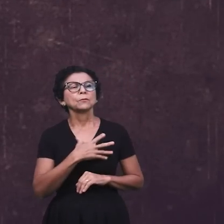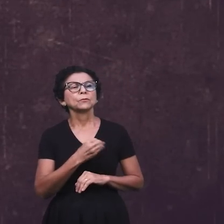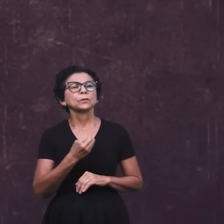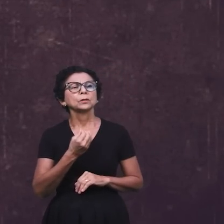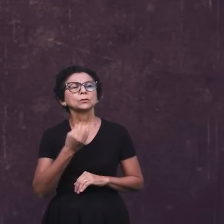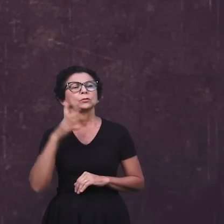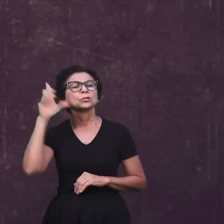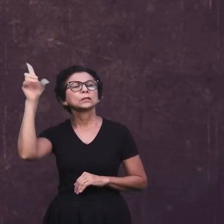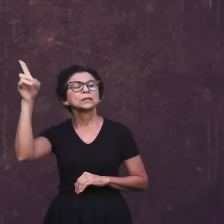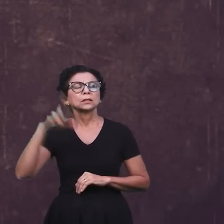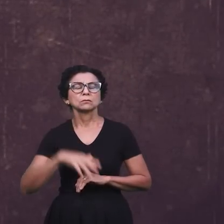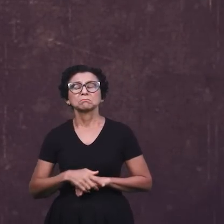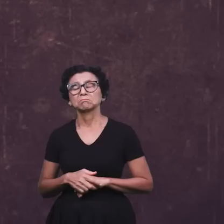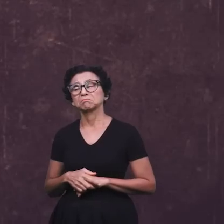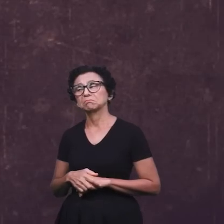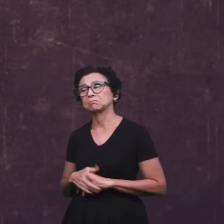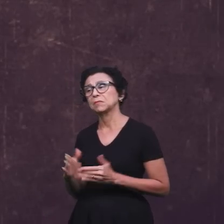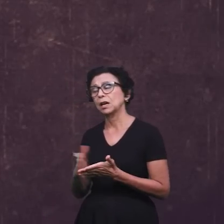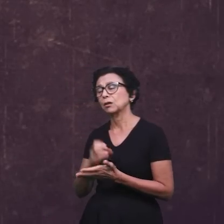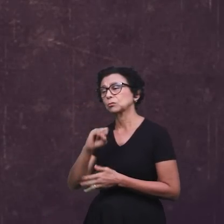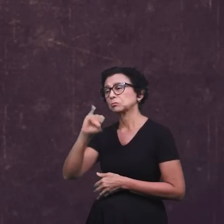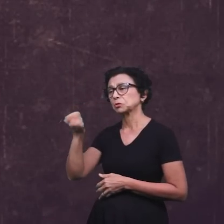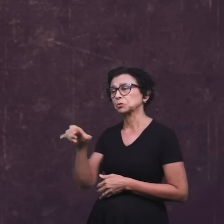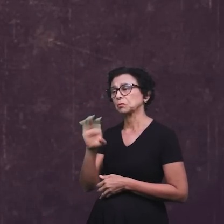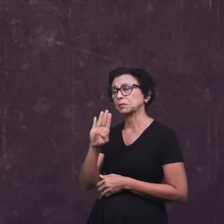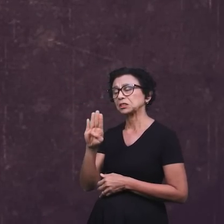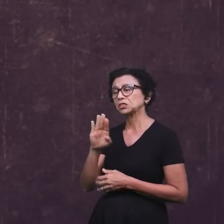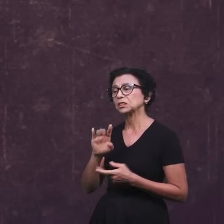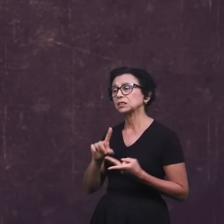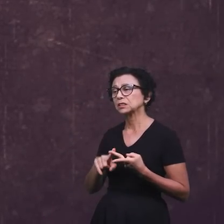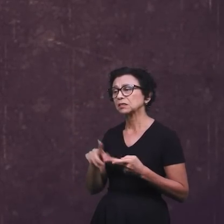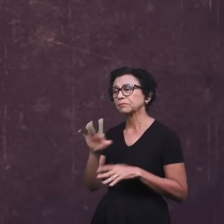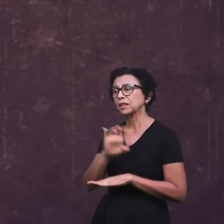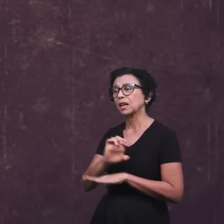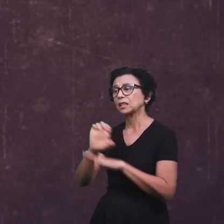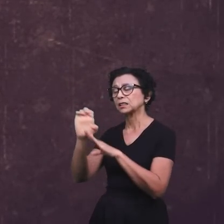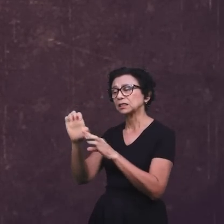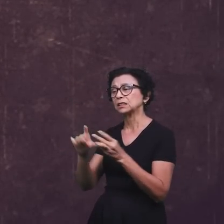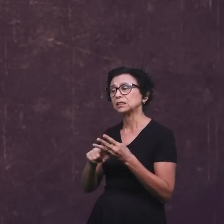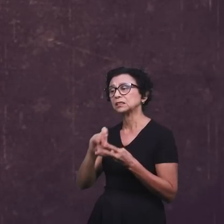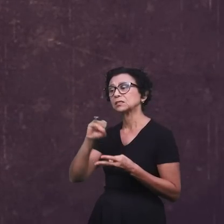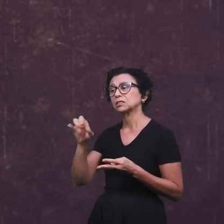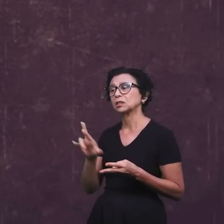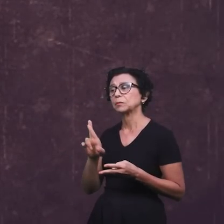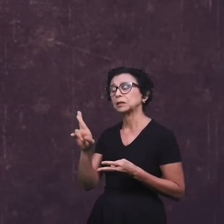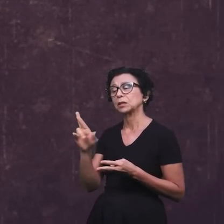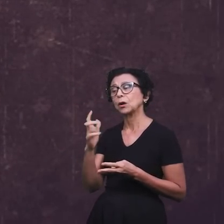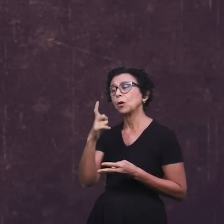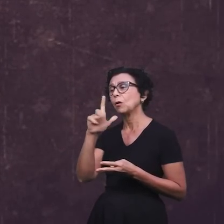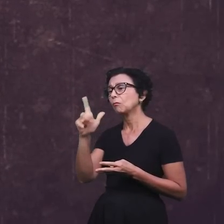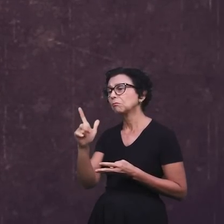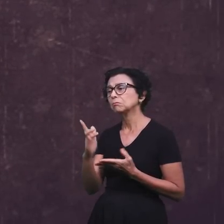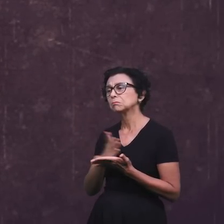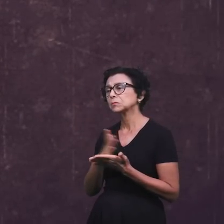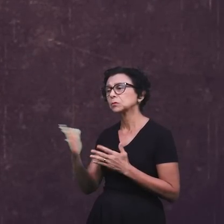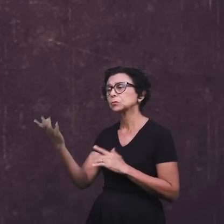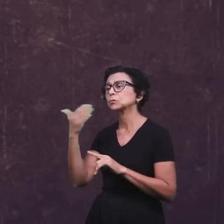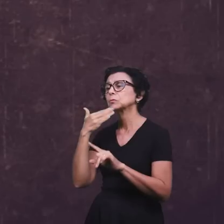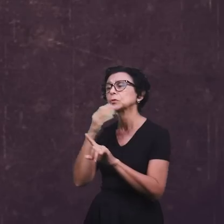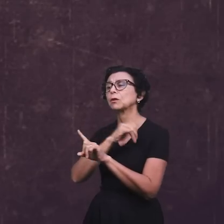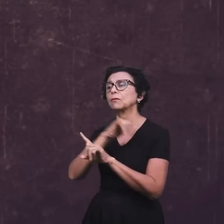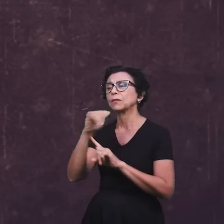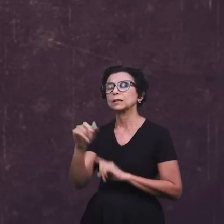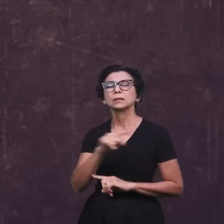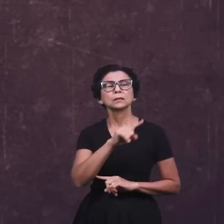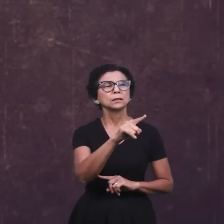Batista, outros Elias, e outros Jeremias ou um dos profetas. Disse-lhes ele, Jesus: e vós, quem dizeis